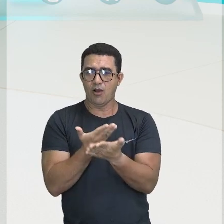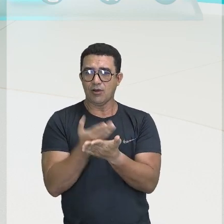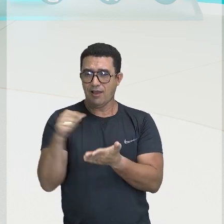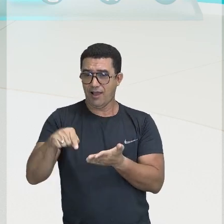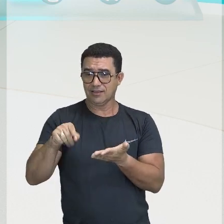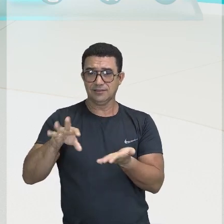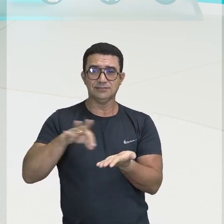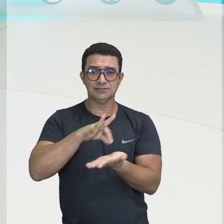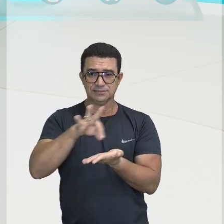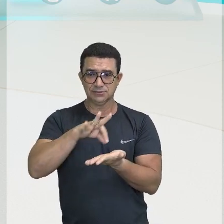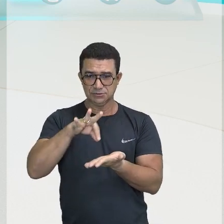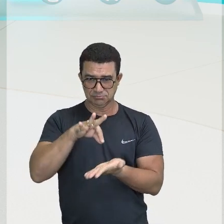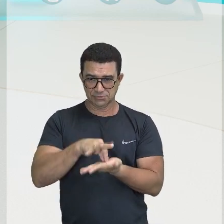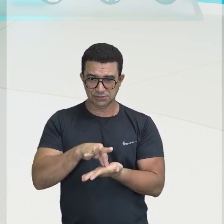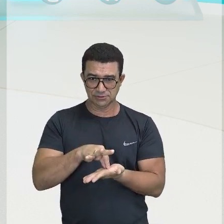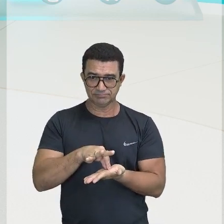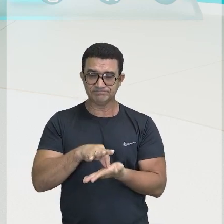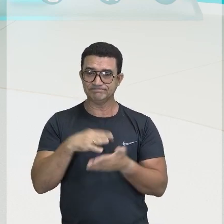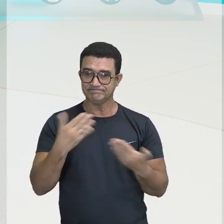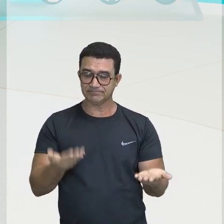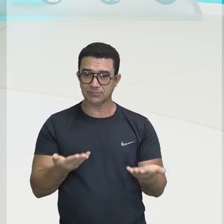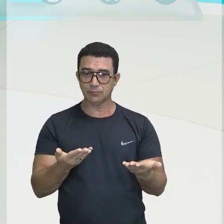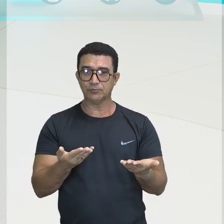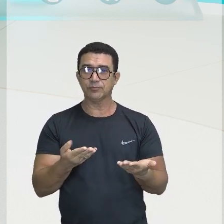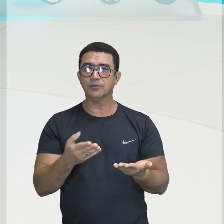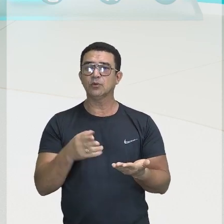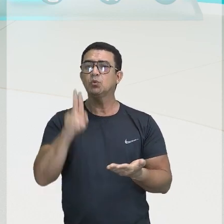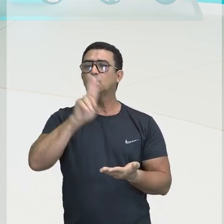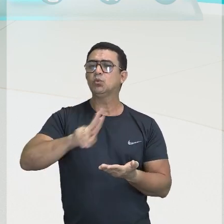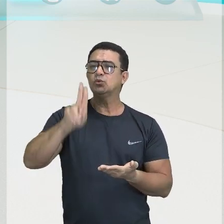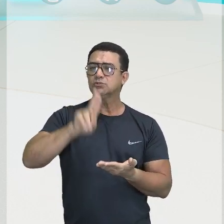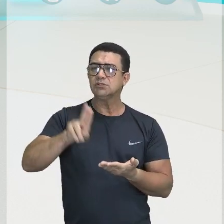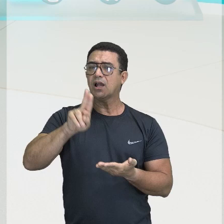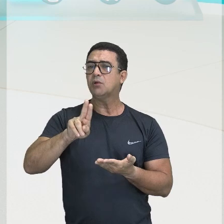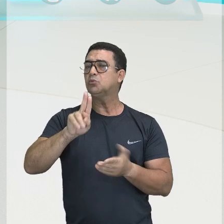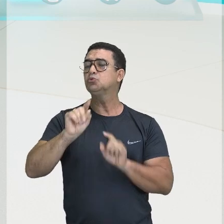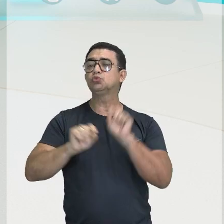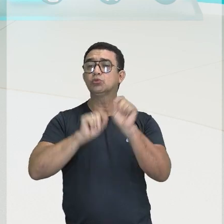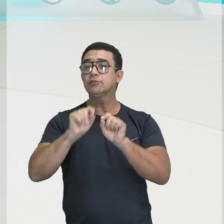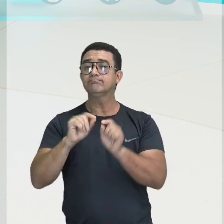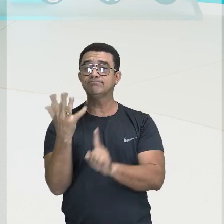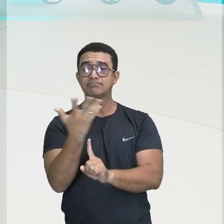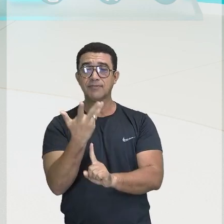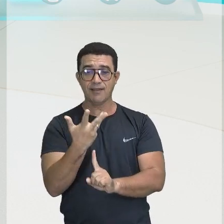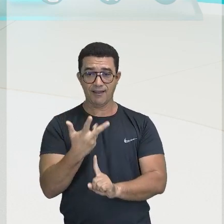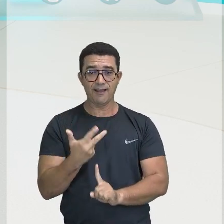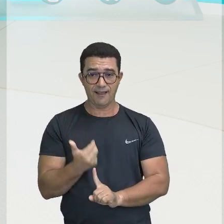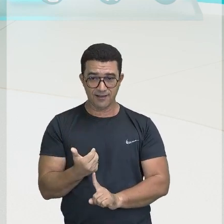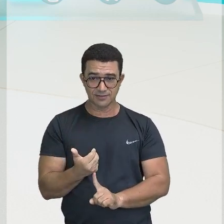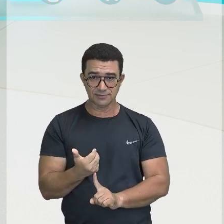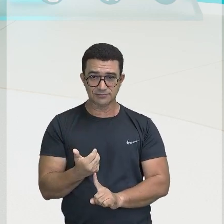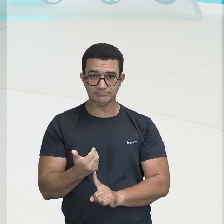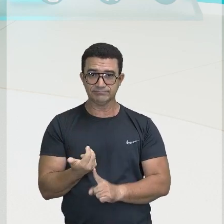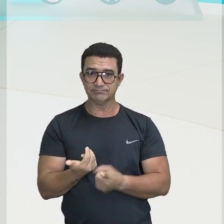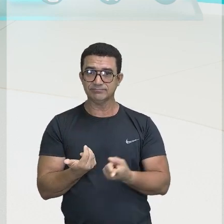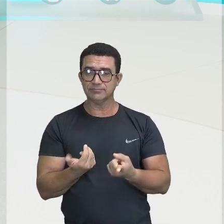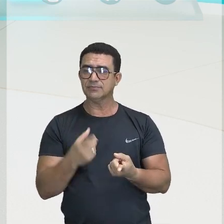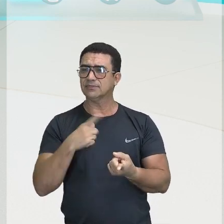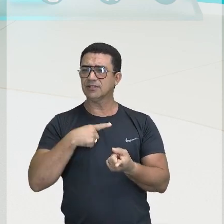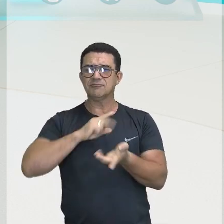Centro de Mídias de Educação do Amazonas. Então, nós usamos também a arte. Então, utilizamos